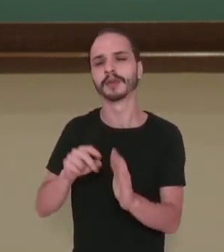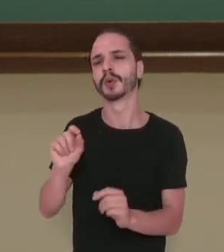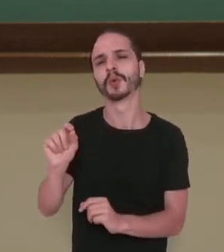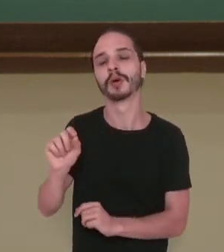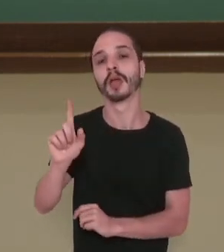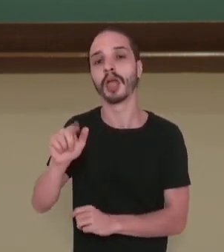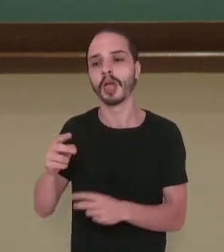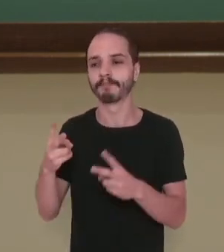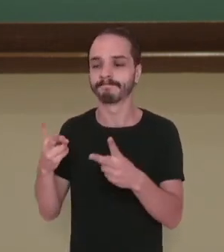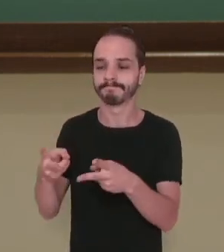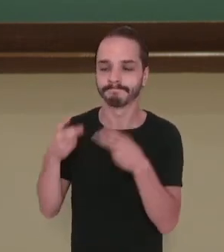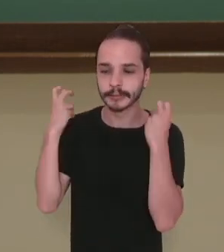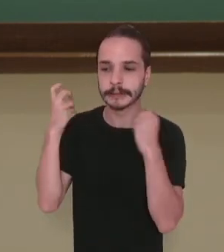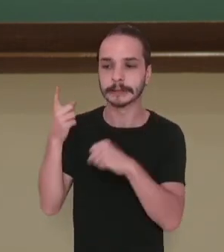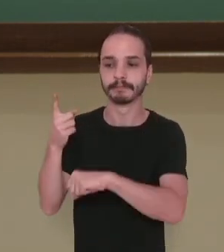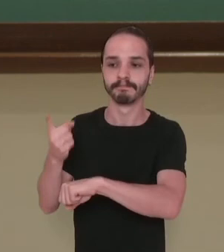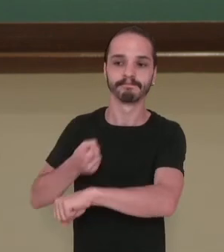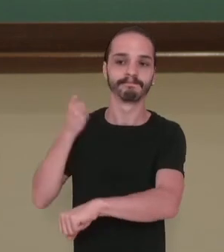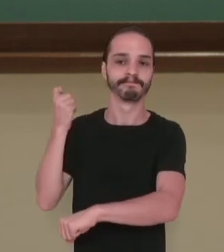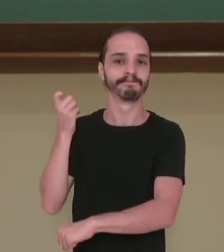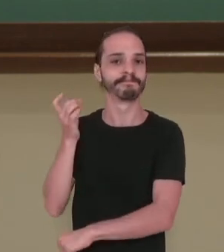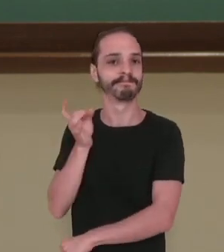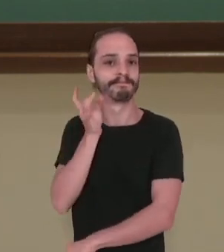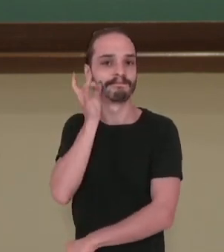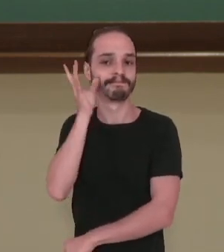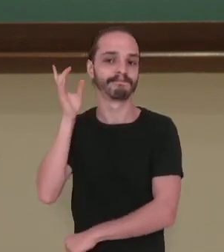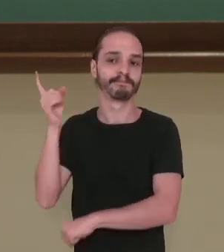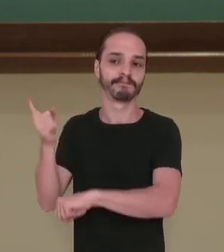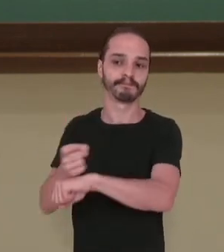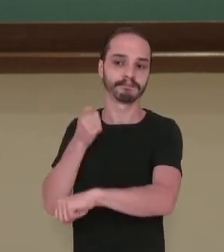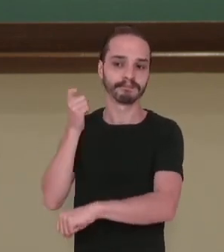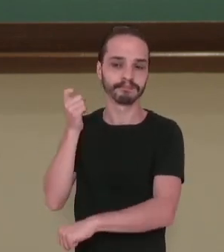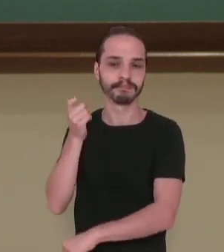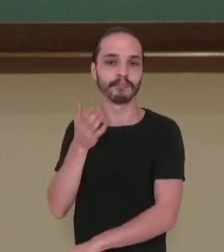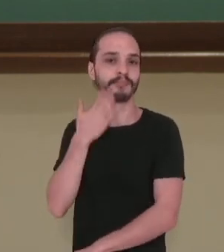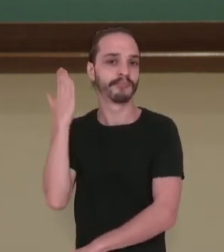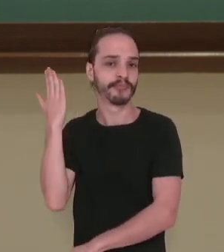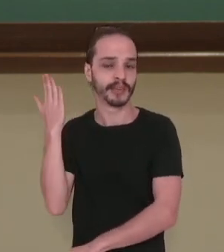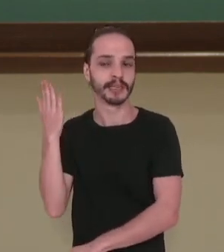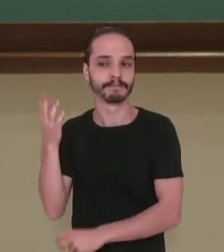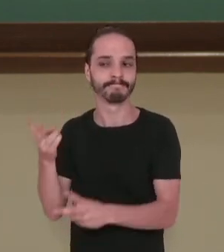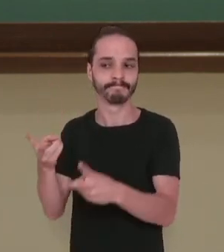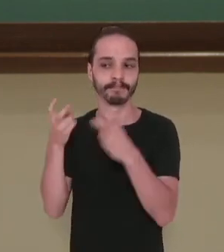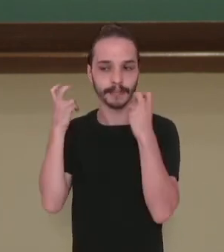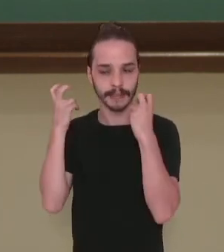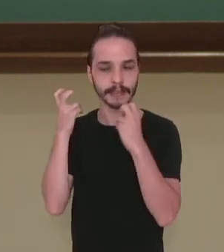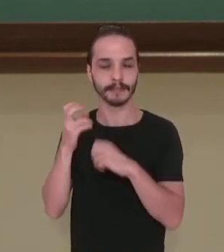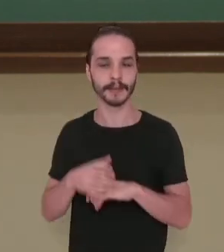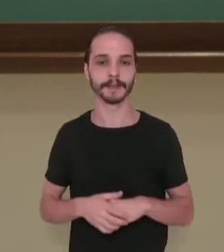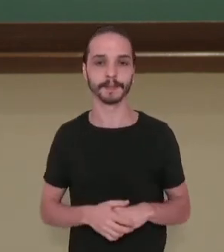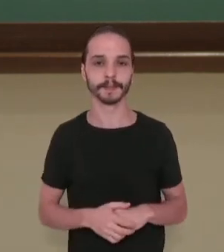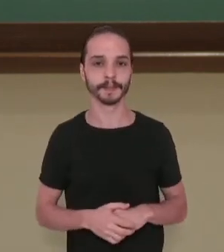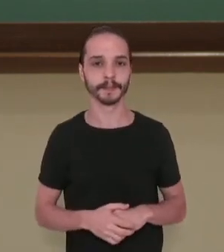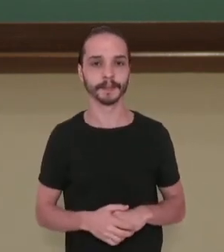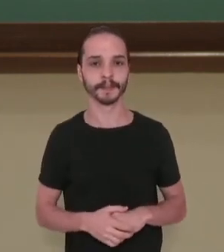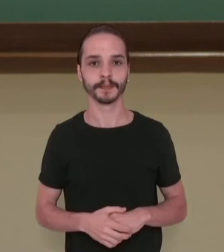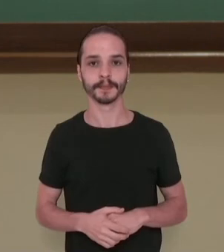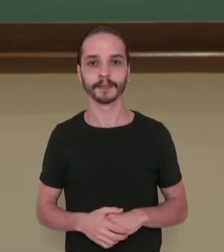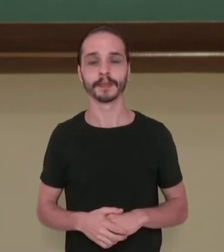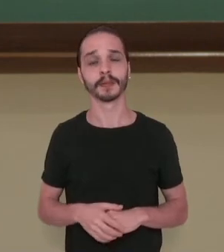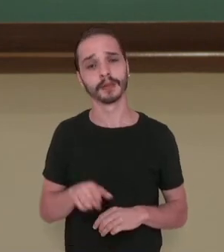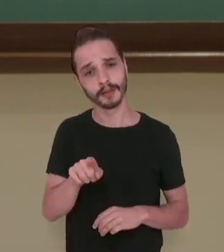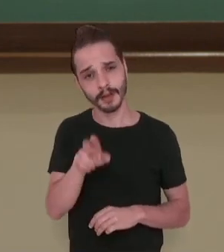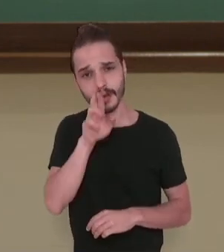eu estou dizendo que é perceptível, né? Que é fácil de verificar, é notável, portanto, certo? Então, se